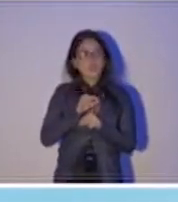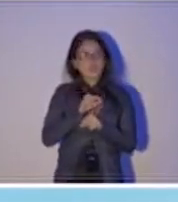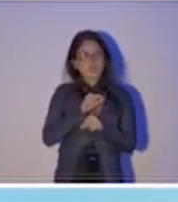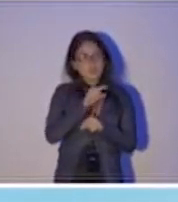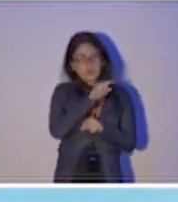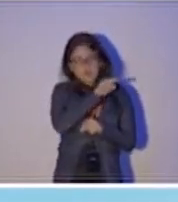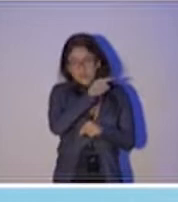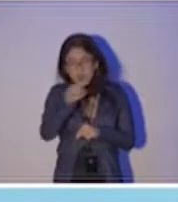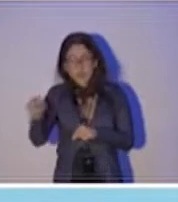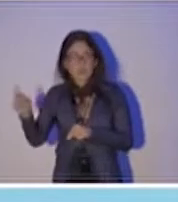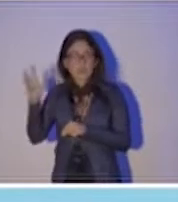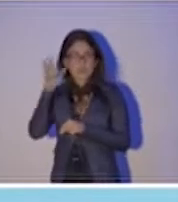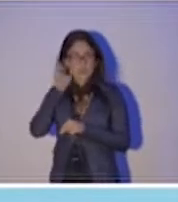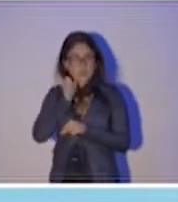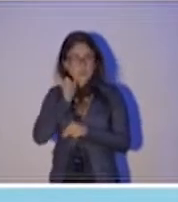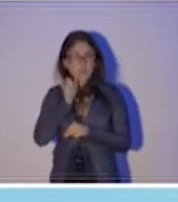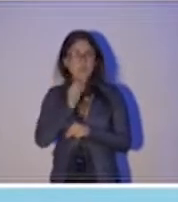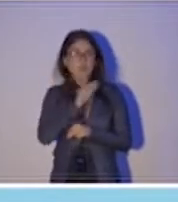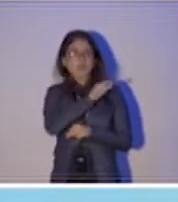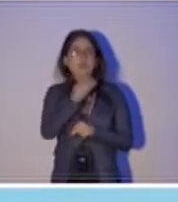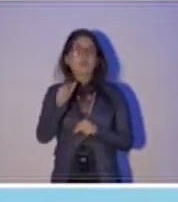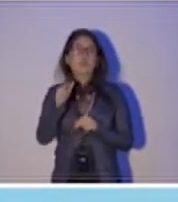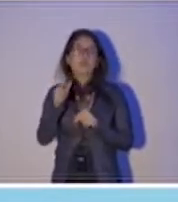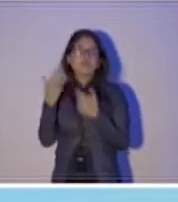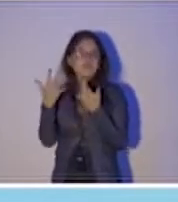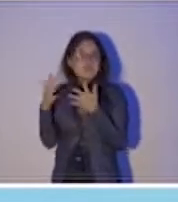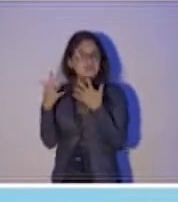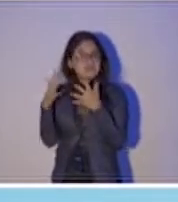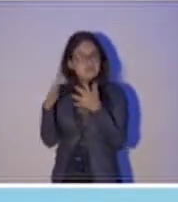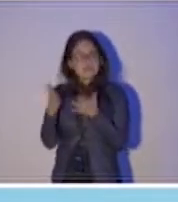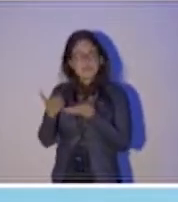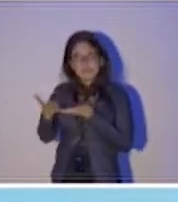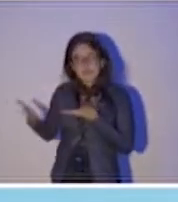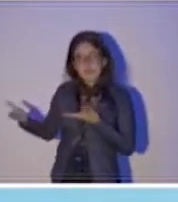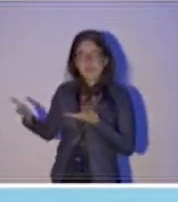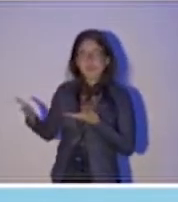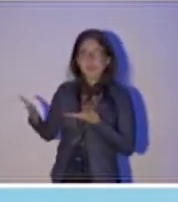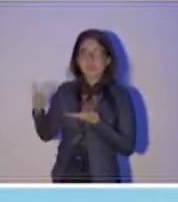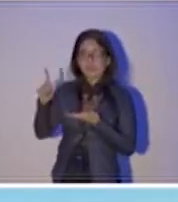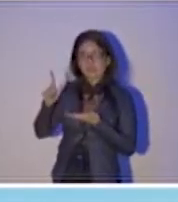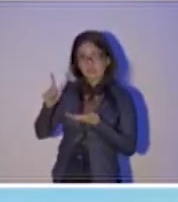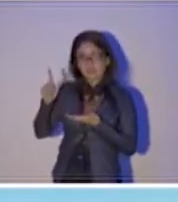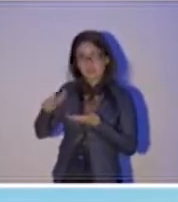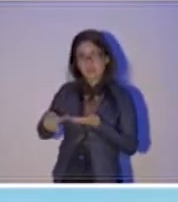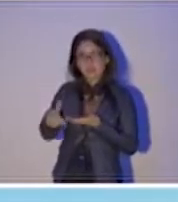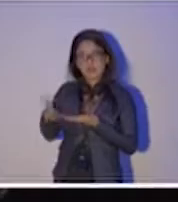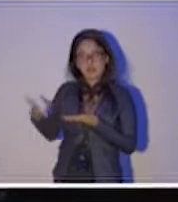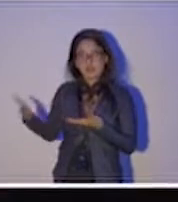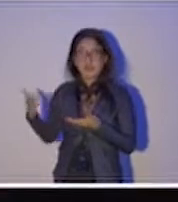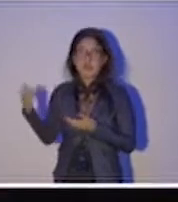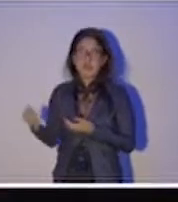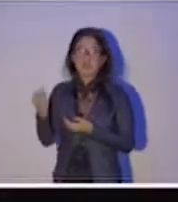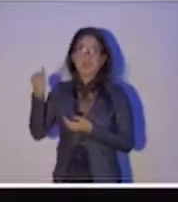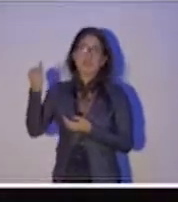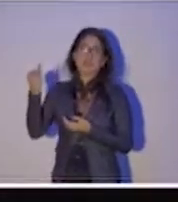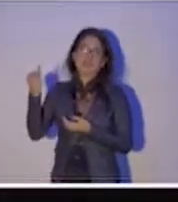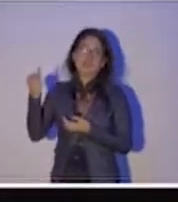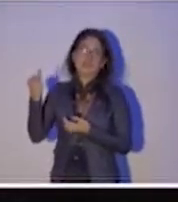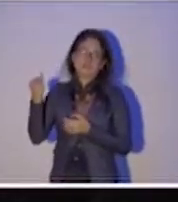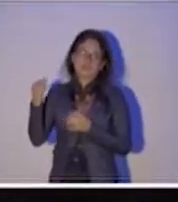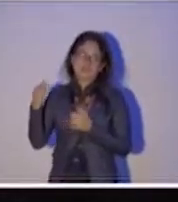estão nos ouvindo, que demonstrassem com uma salva de palmas o quanto vocês estão torcendo por eles. Por